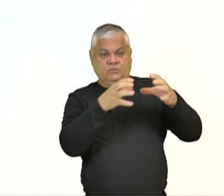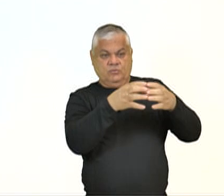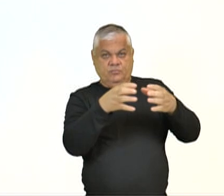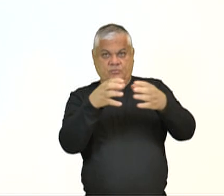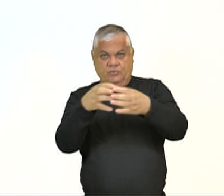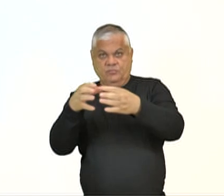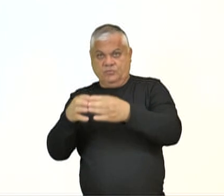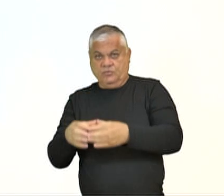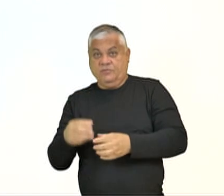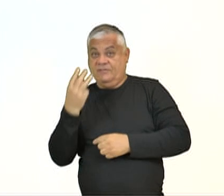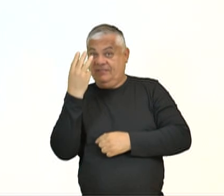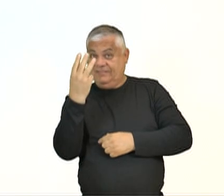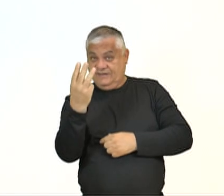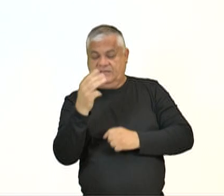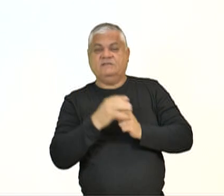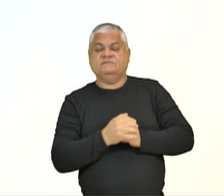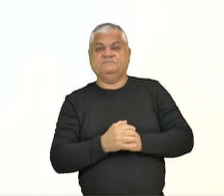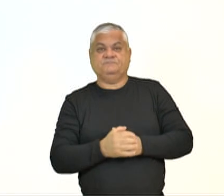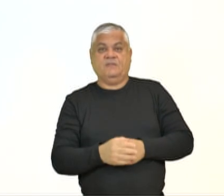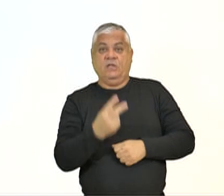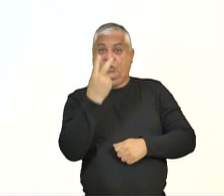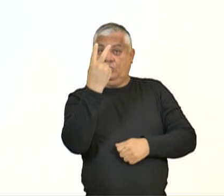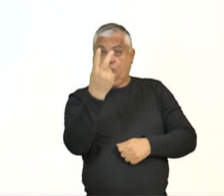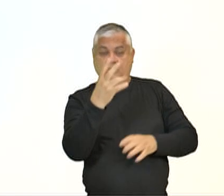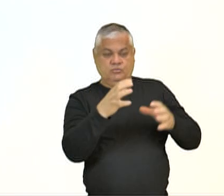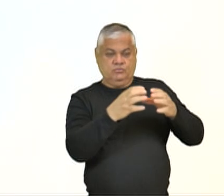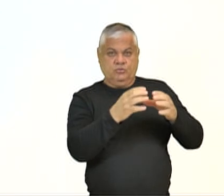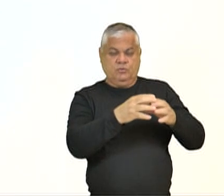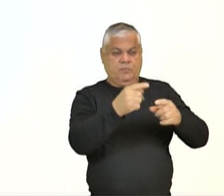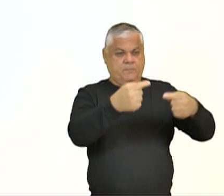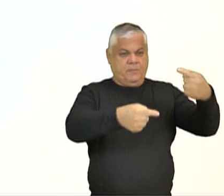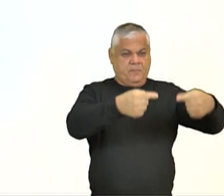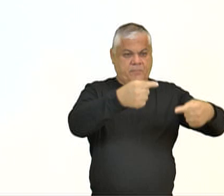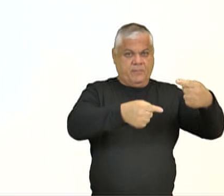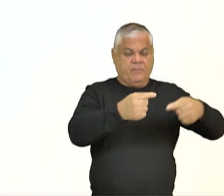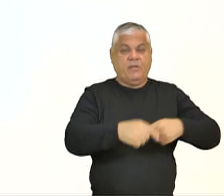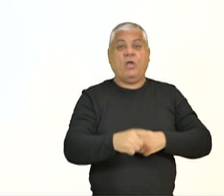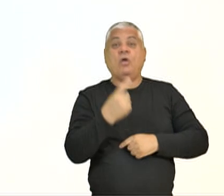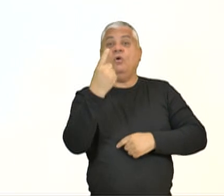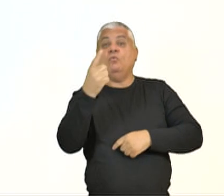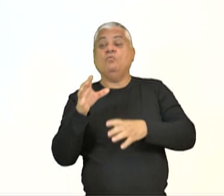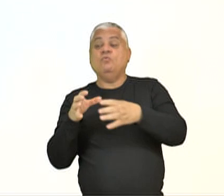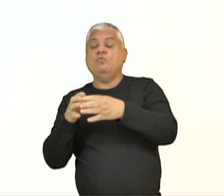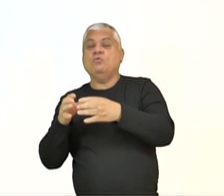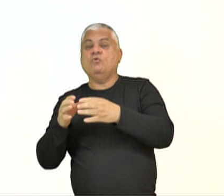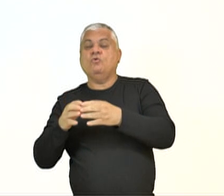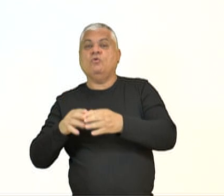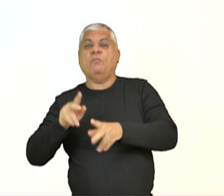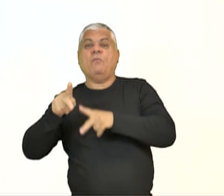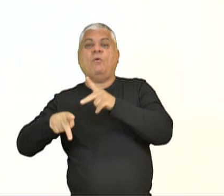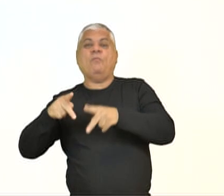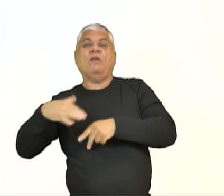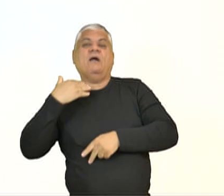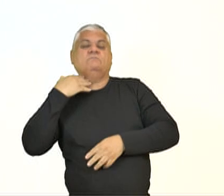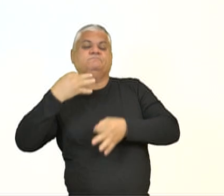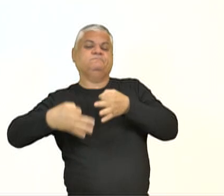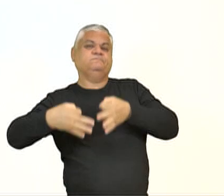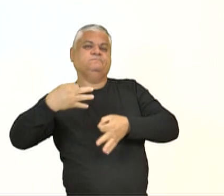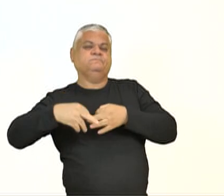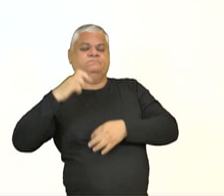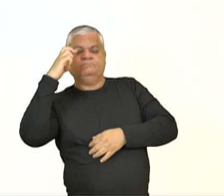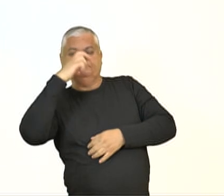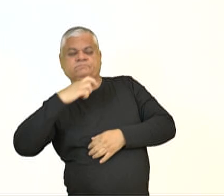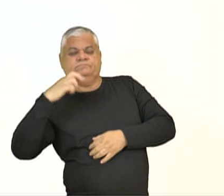essa é a nossa proposta, 2 grupos de debatedores e um júri popular, os alunos discutem sobre um